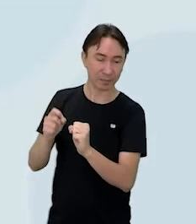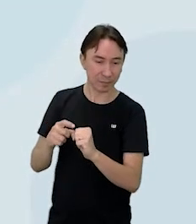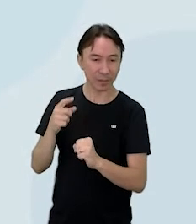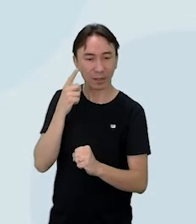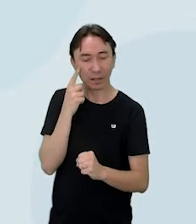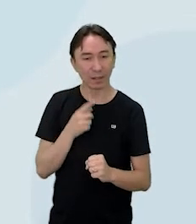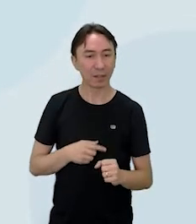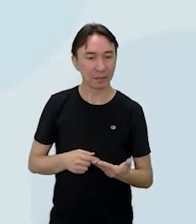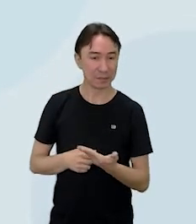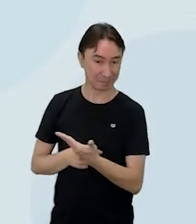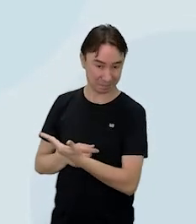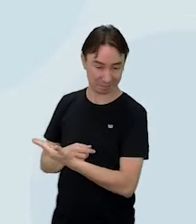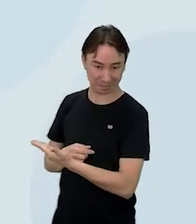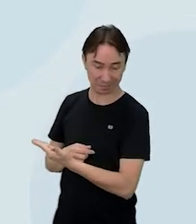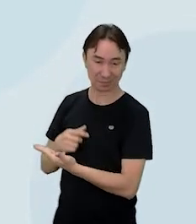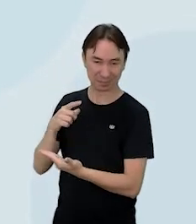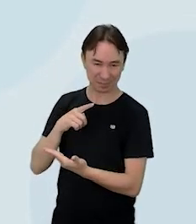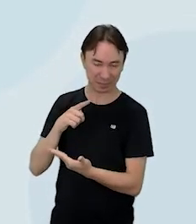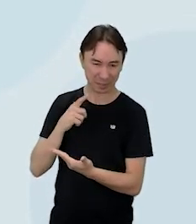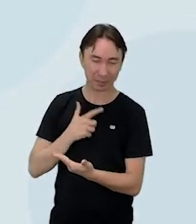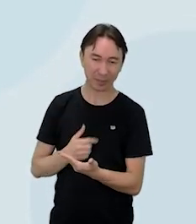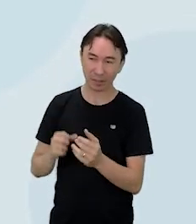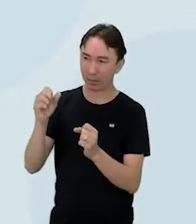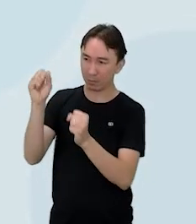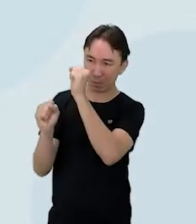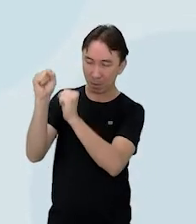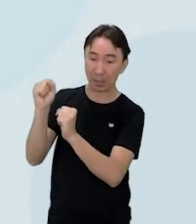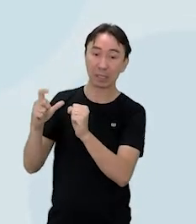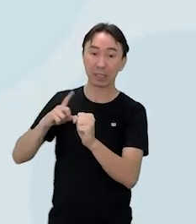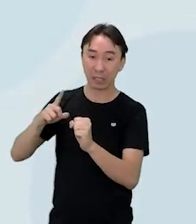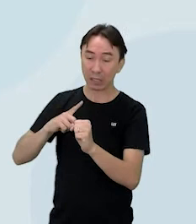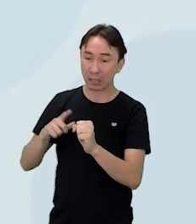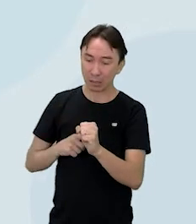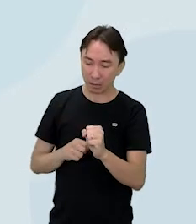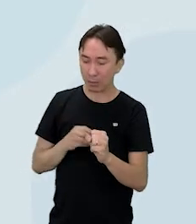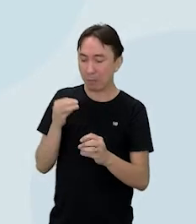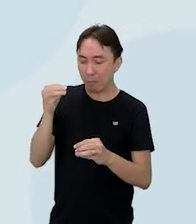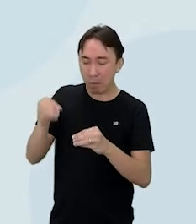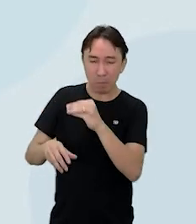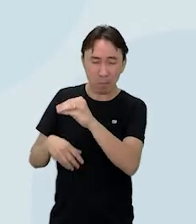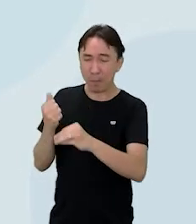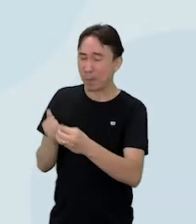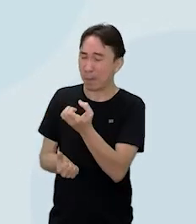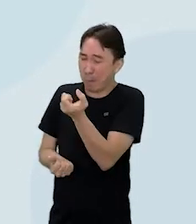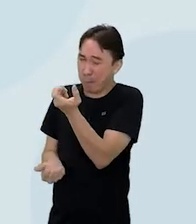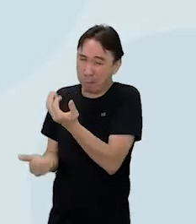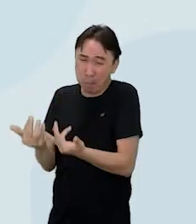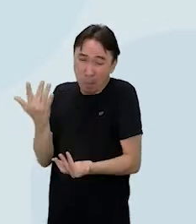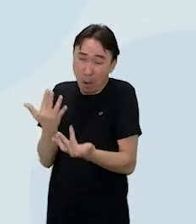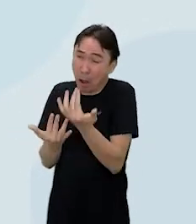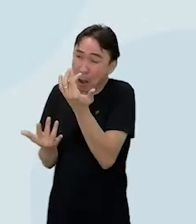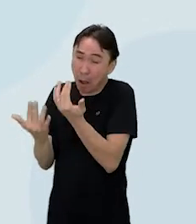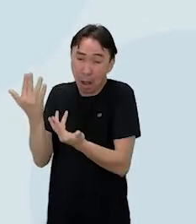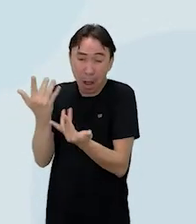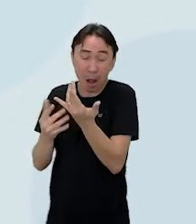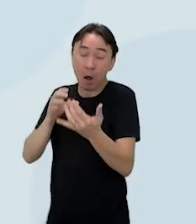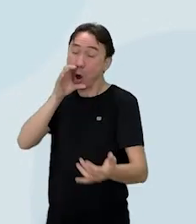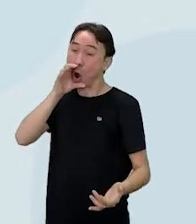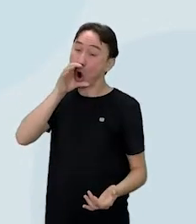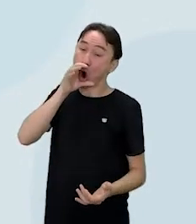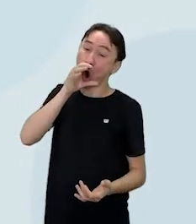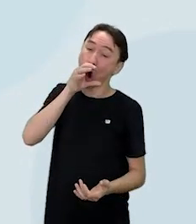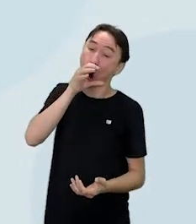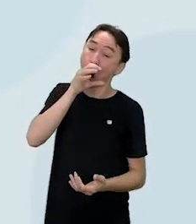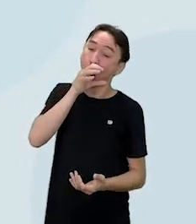até as fornalhas, que a gente chama de fornalhas, são gigantes, são fornalhas gigantes, onde ele é